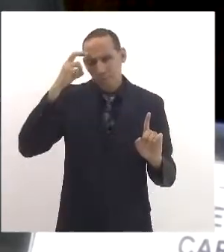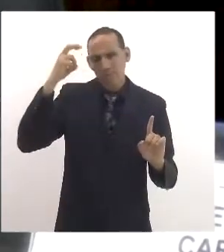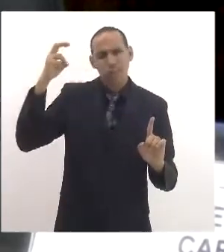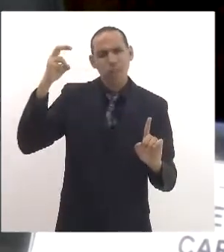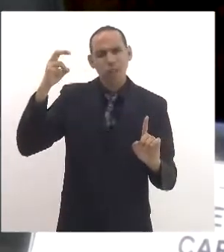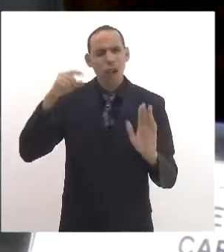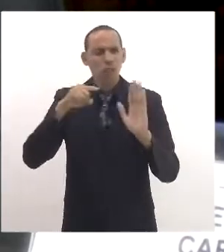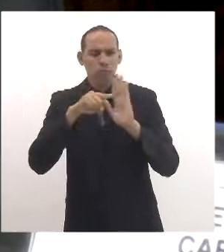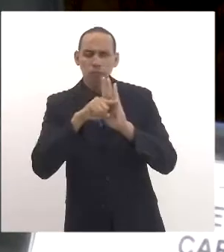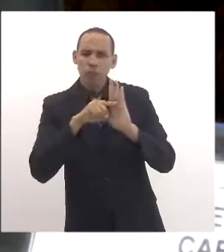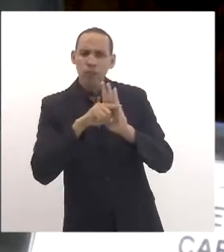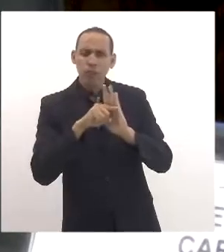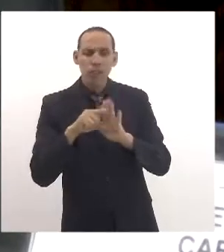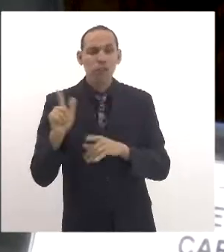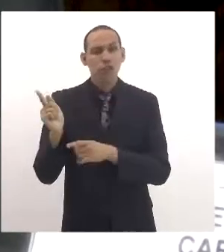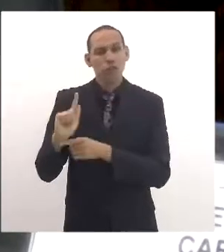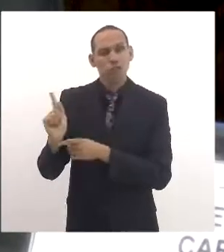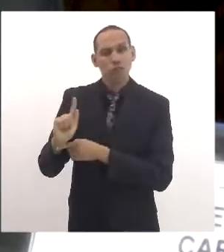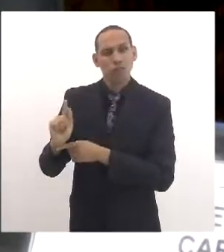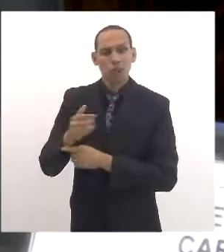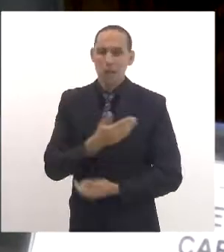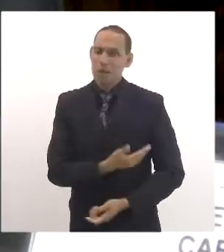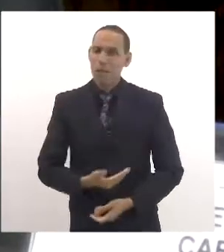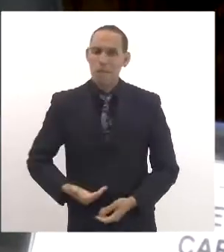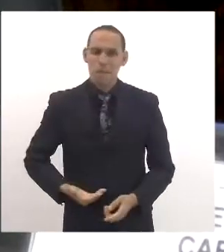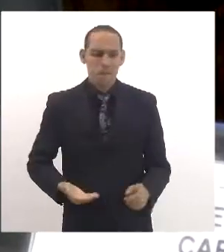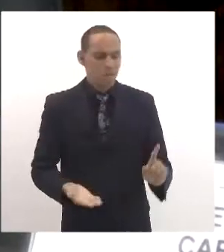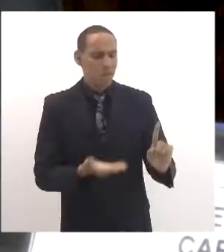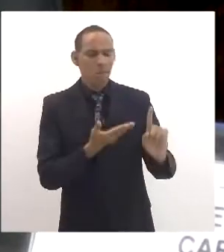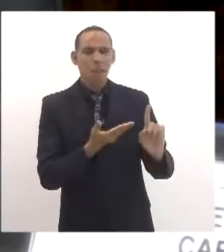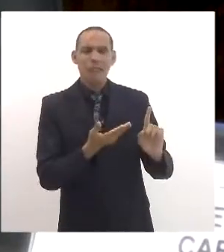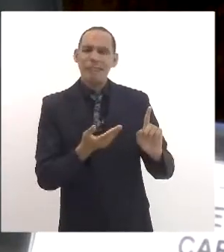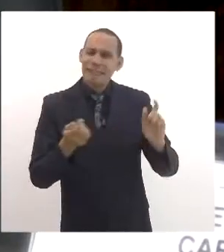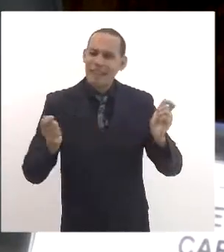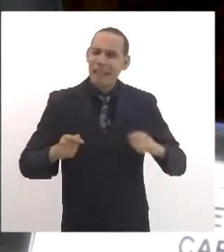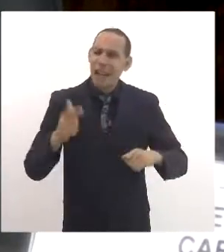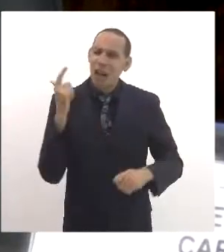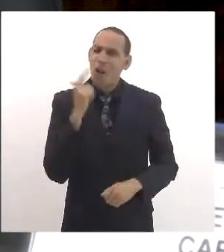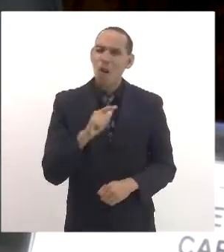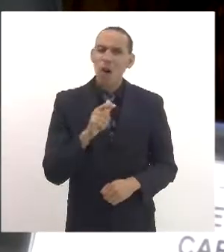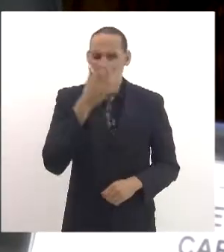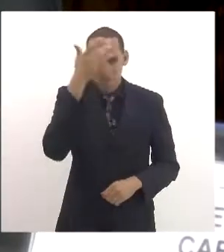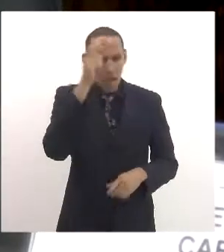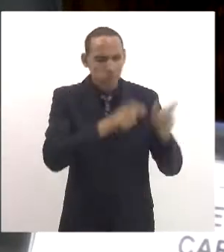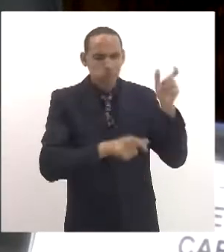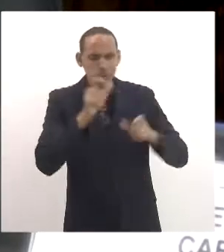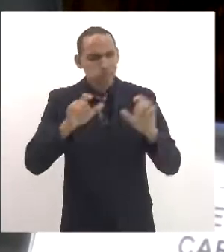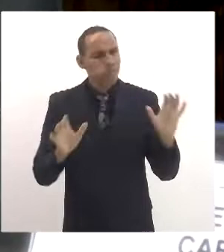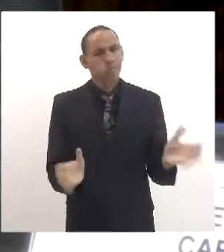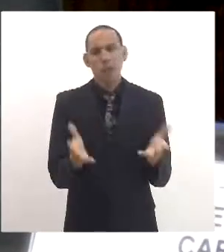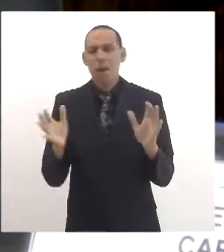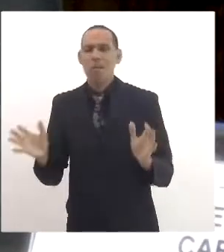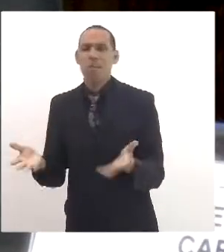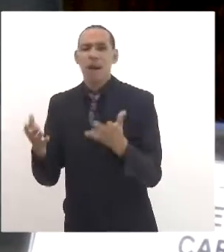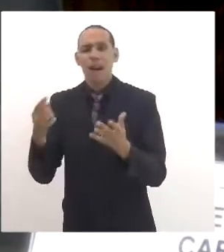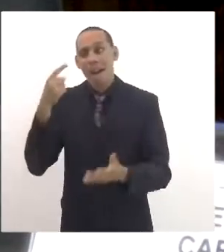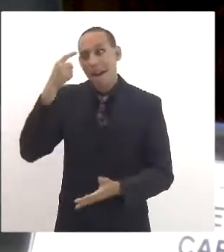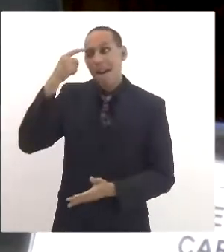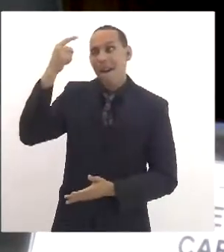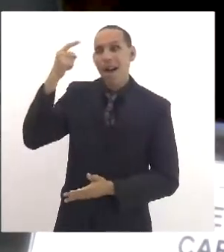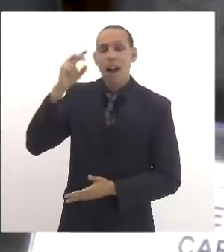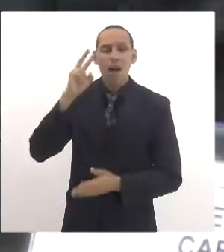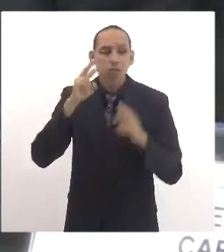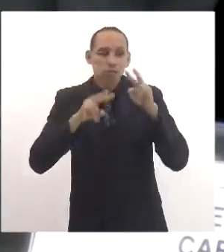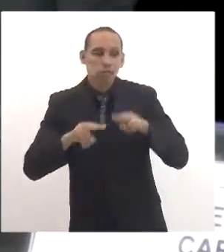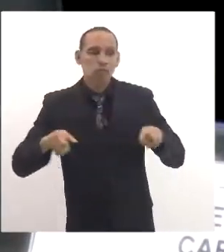pesquisador, um gestor público, com enorme capacidade de mobilizar pessoas em torno de ideias e de sua visão do